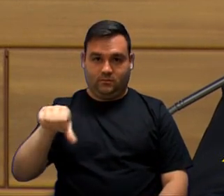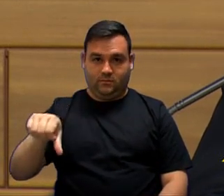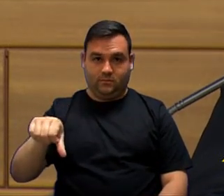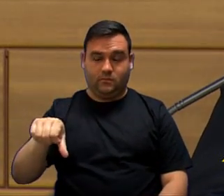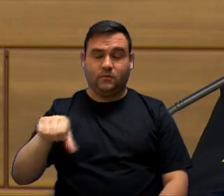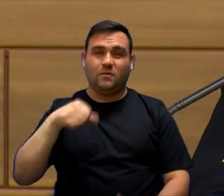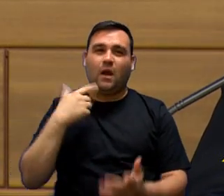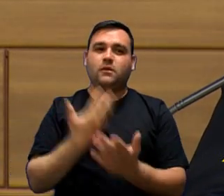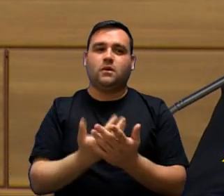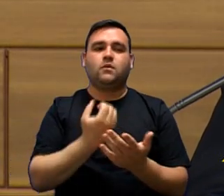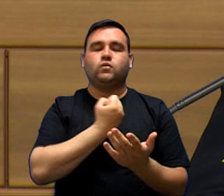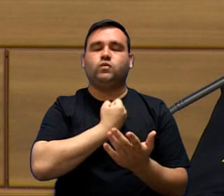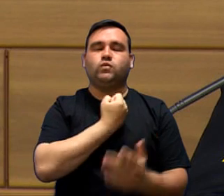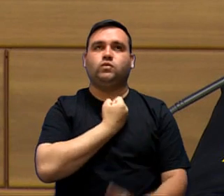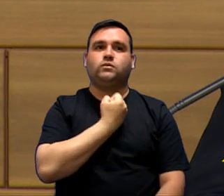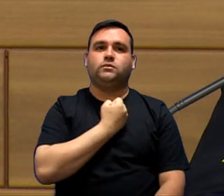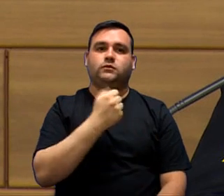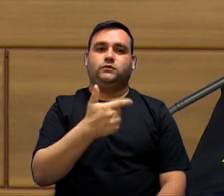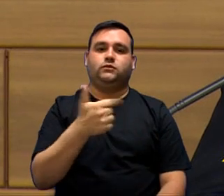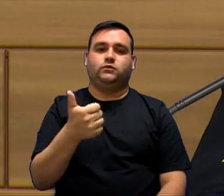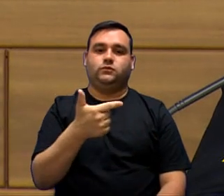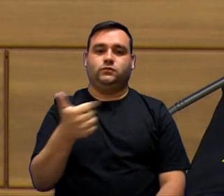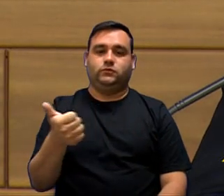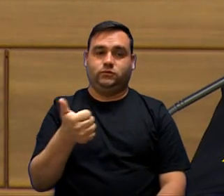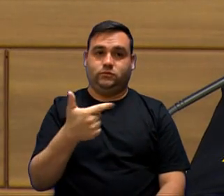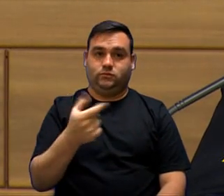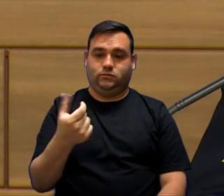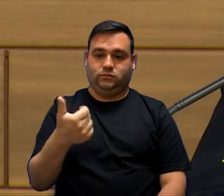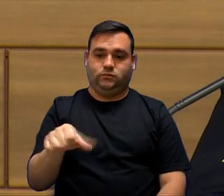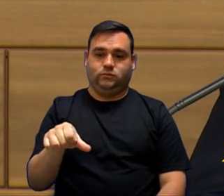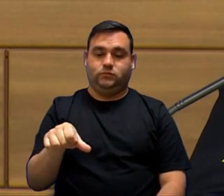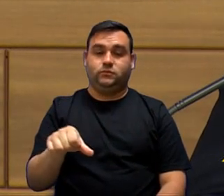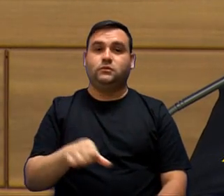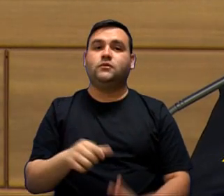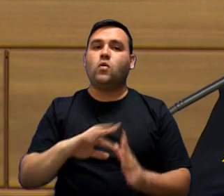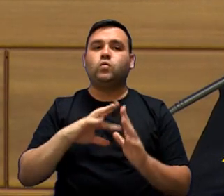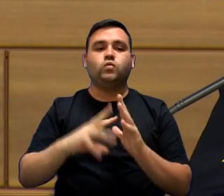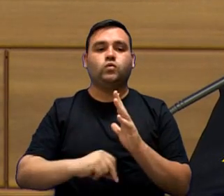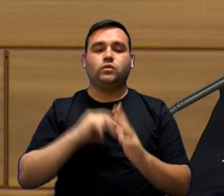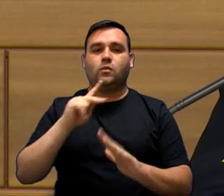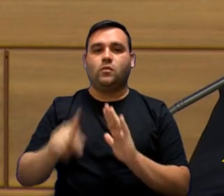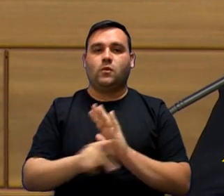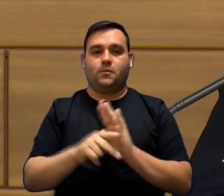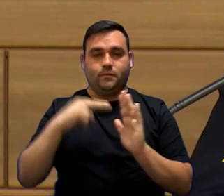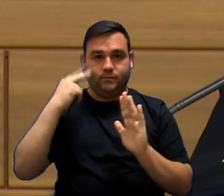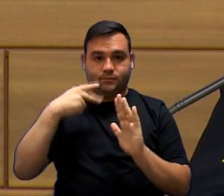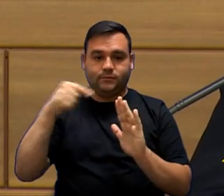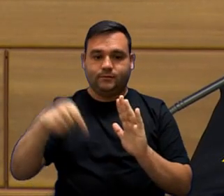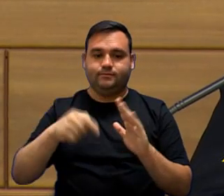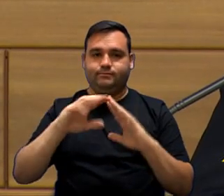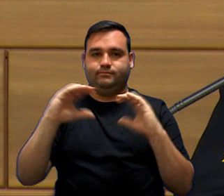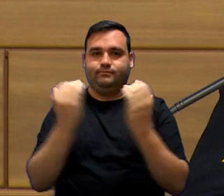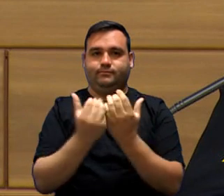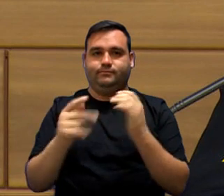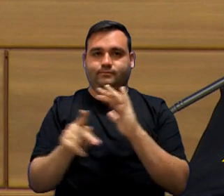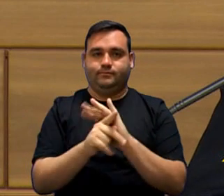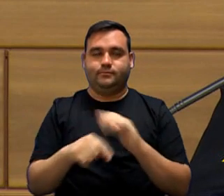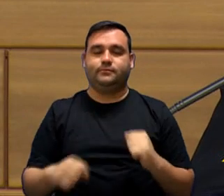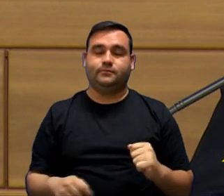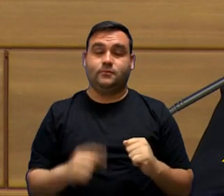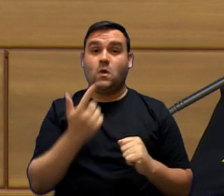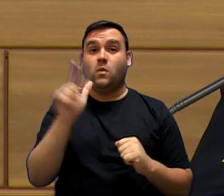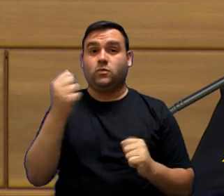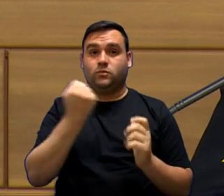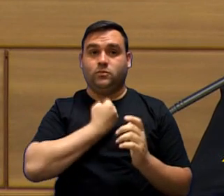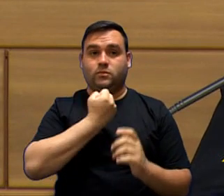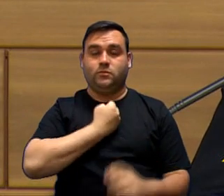1939 até o 2121 de 2019, todos de autoria de edis desta casa. Protocolo